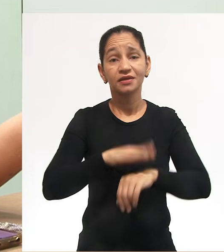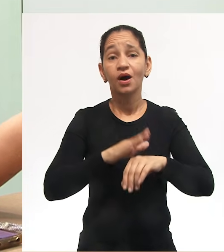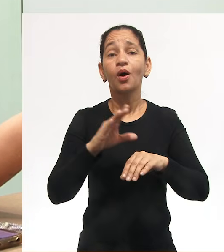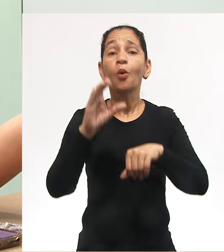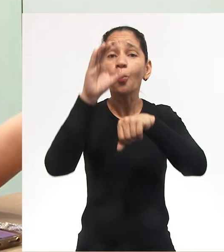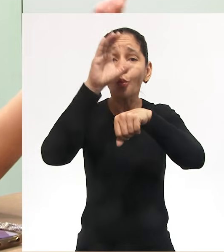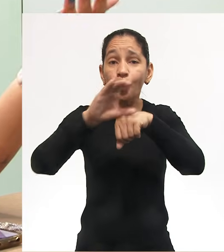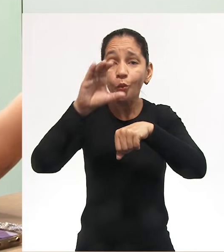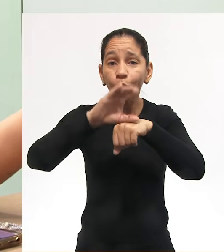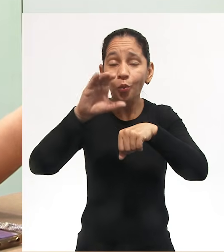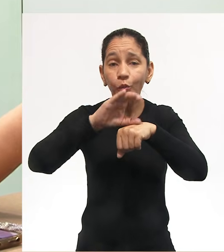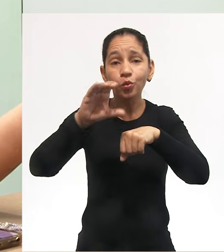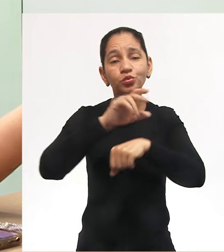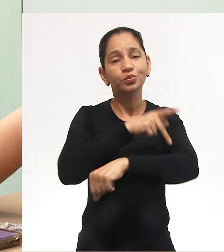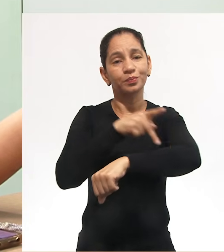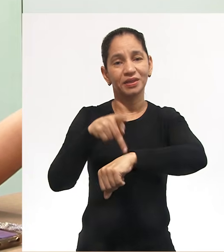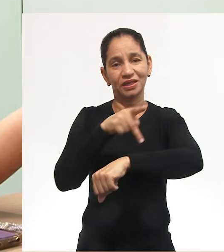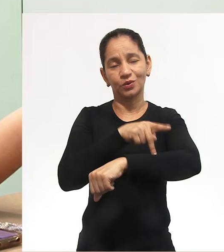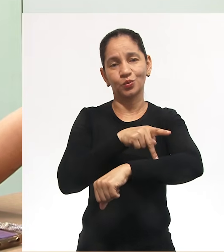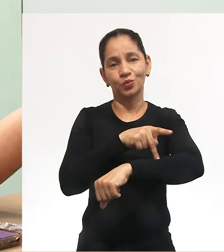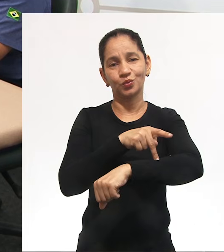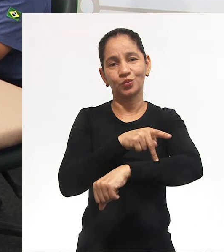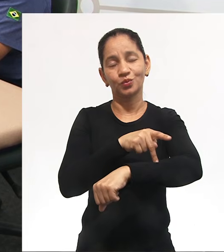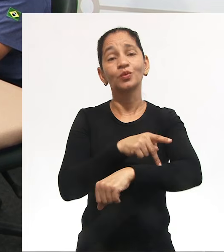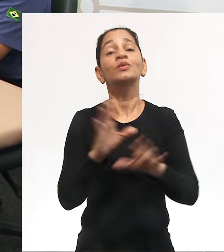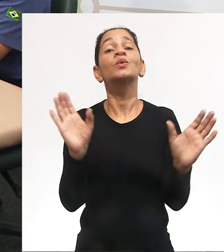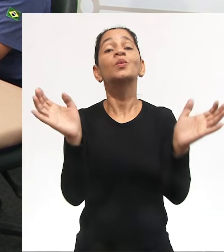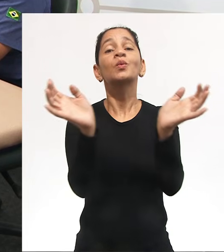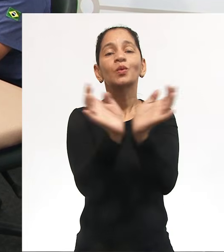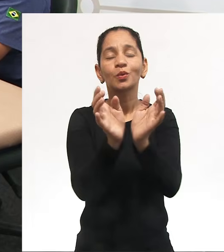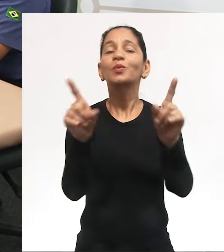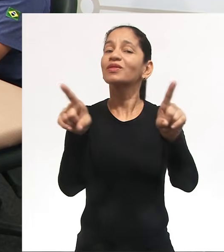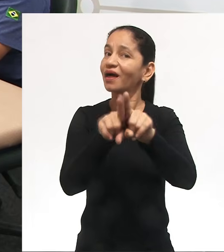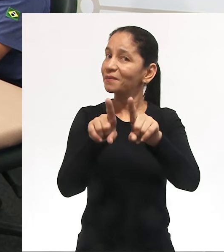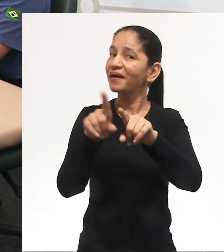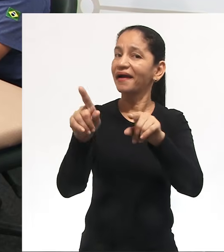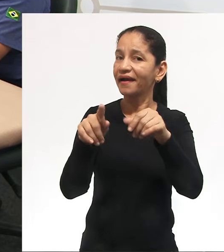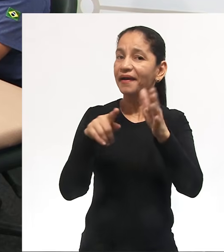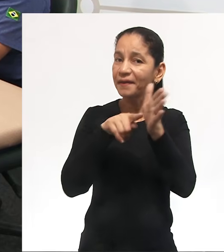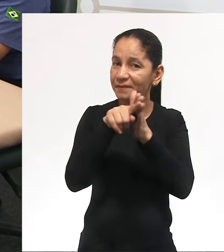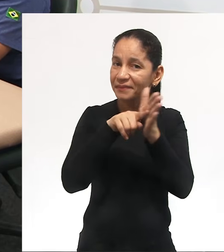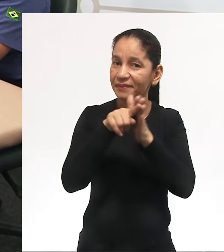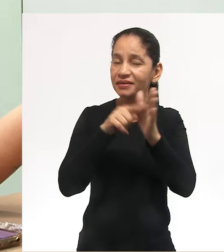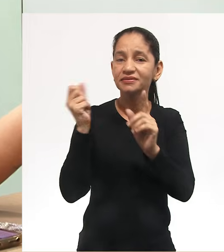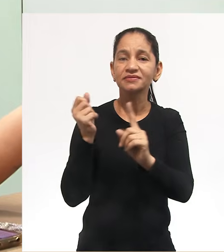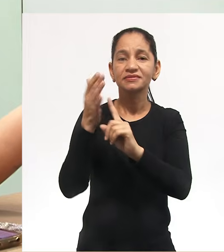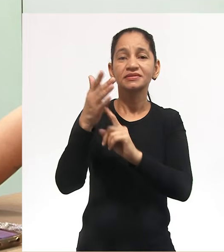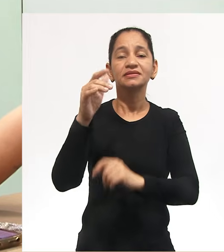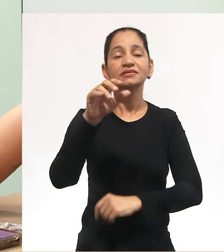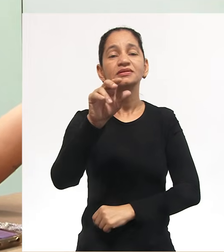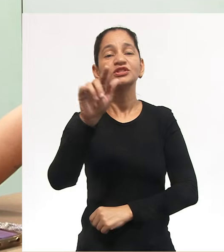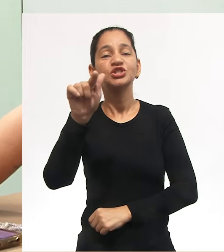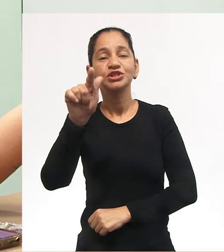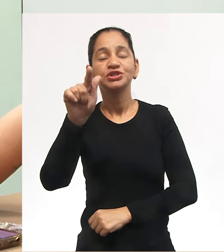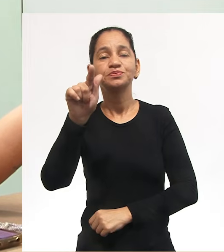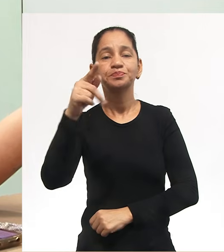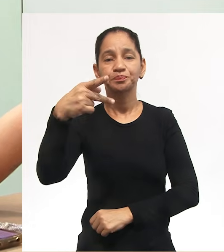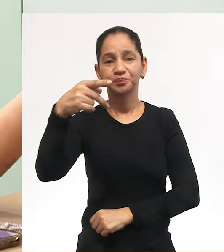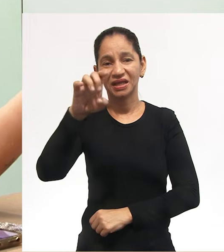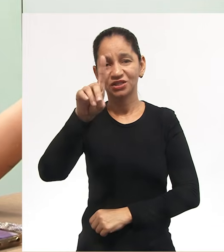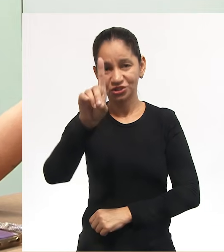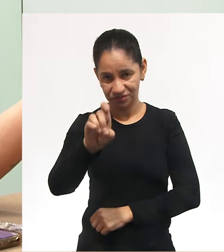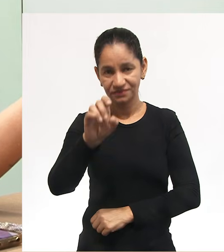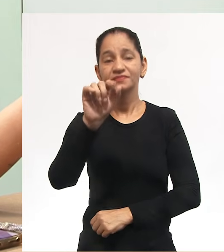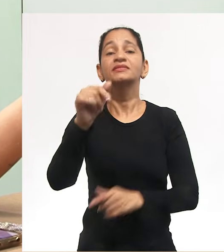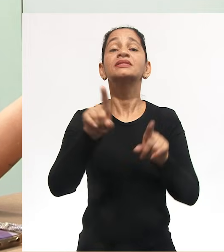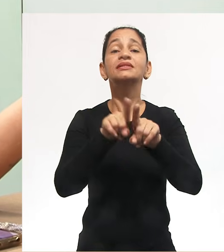Zona Norte, ao curso de licenciatura em Pedagogia, ao grupo de pesquisa em Educação à Distância, o GEPED, e